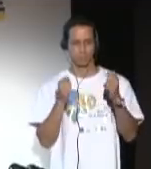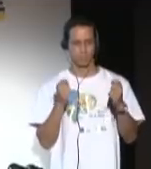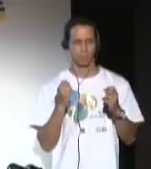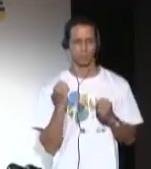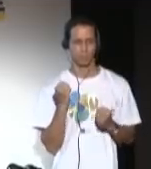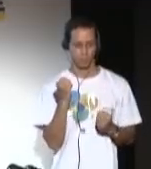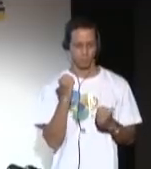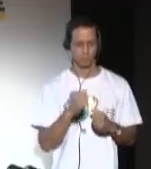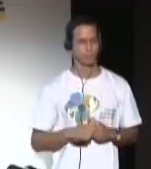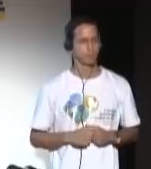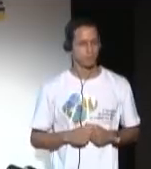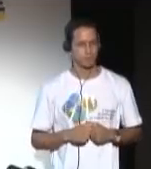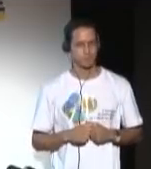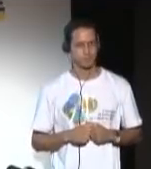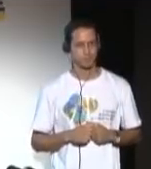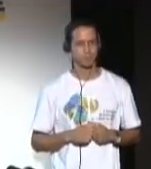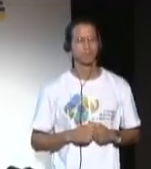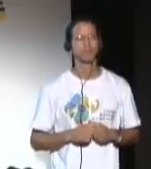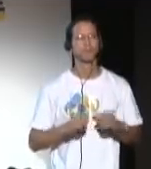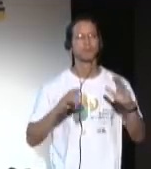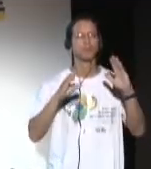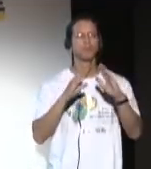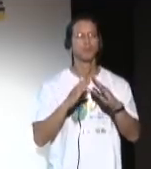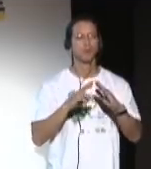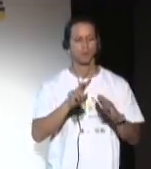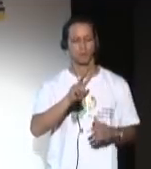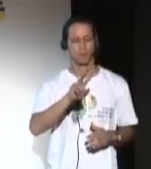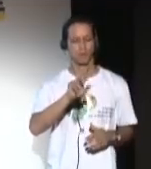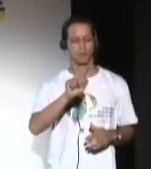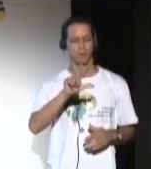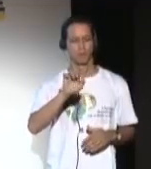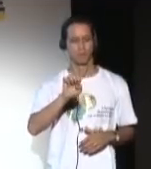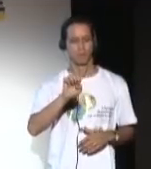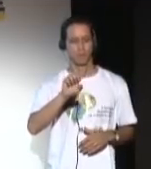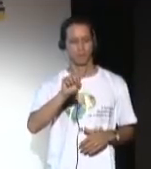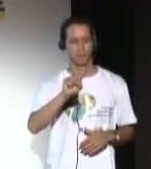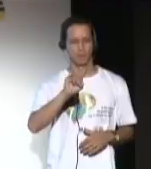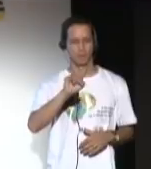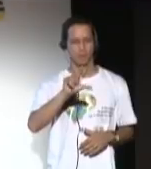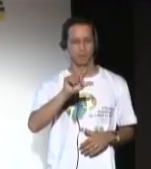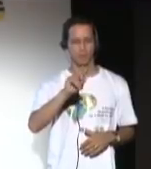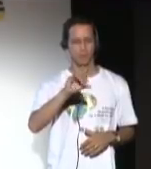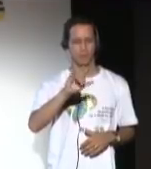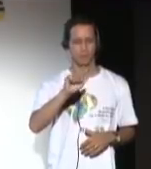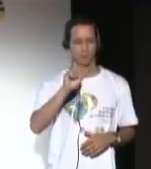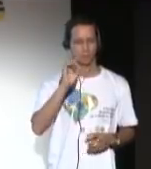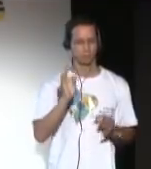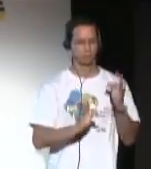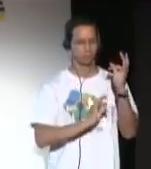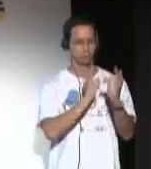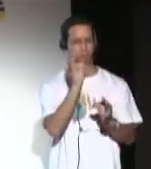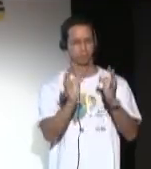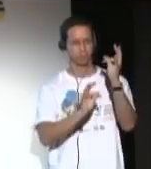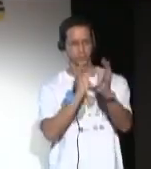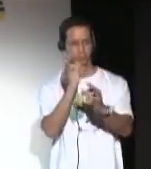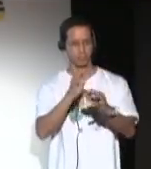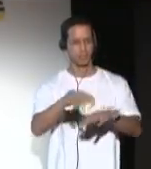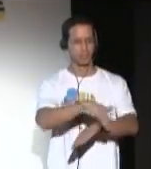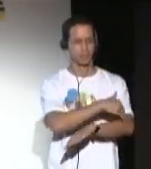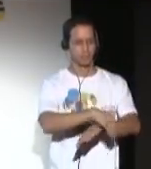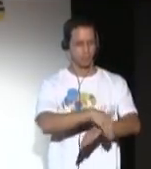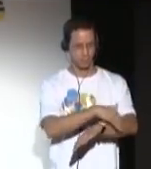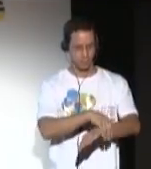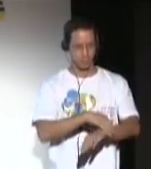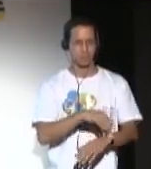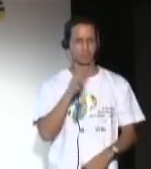forte. Eu moro no Vale do Silício, no cerne da tecnologia. Nas ruas,